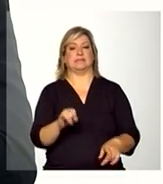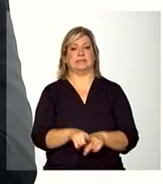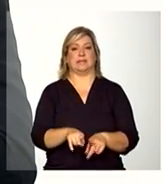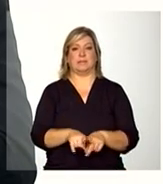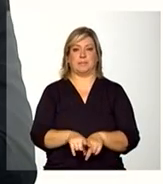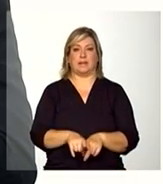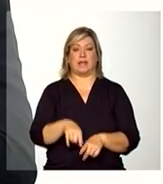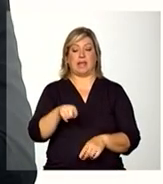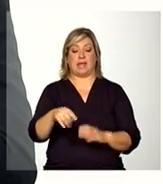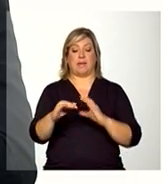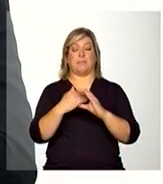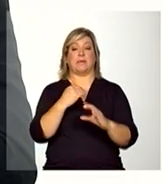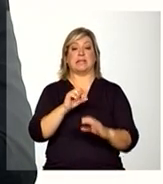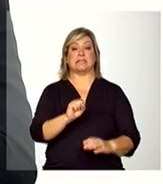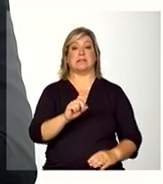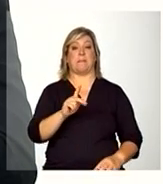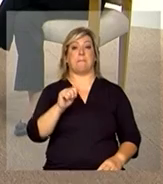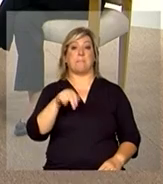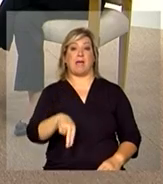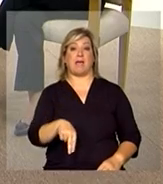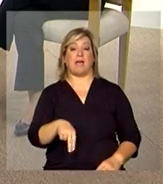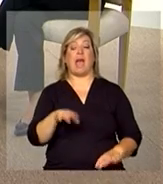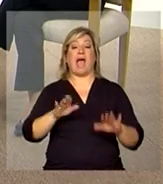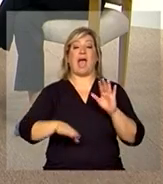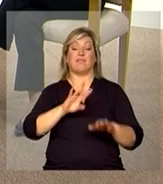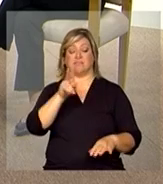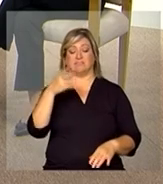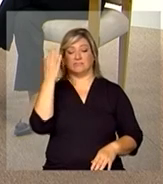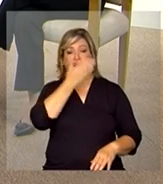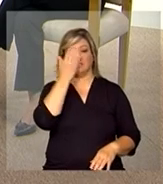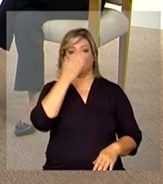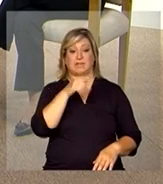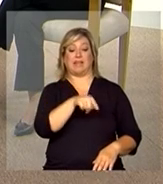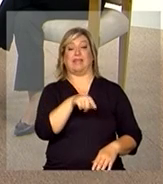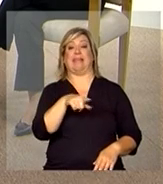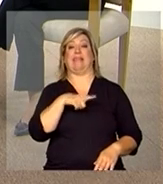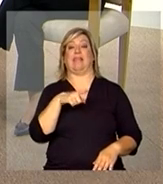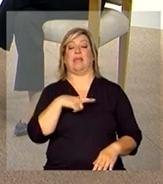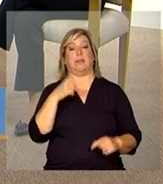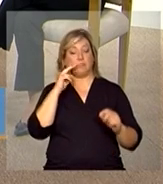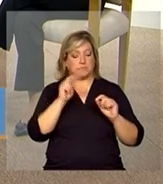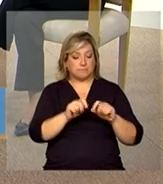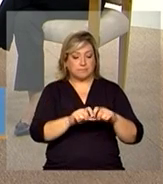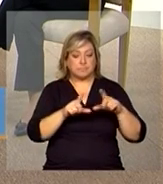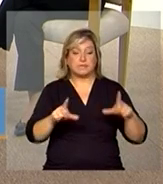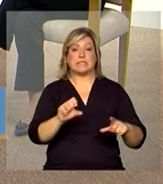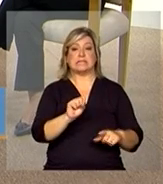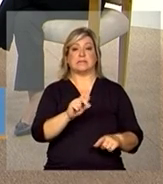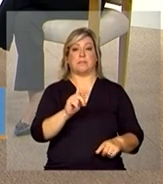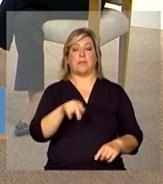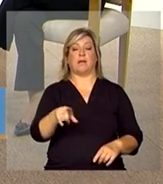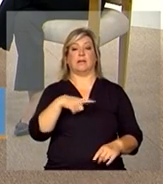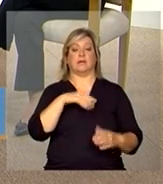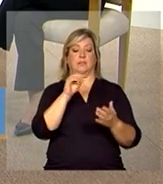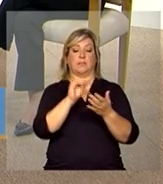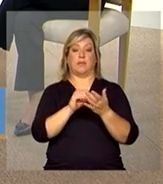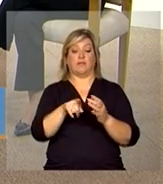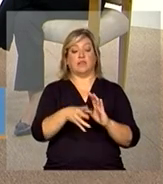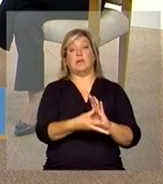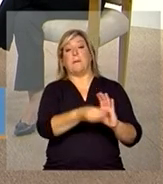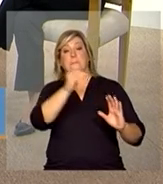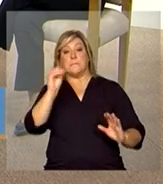pode ter caído na caixa de spam então a gente recomenda que insira no seu Nossa lista de contatos o e-mail Red